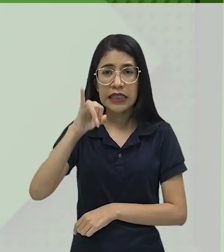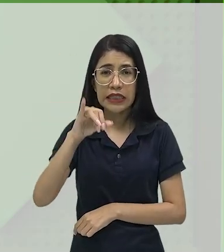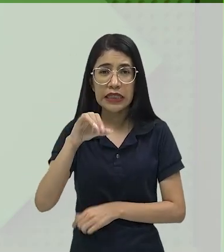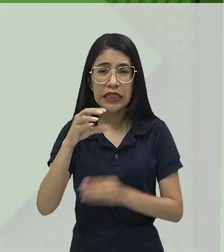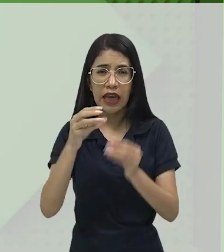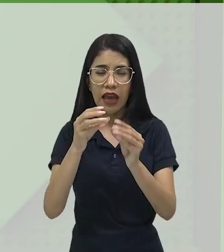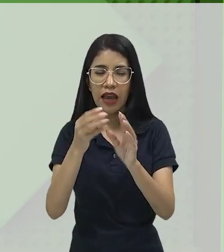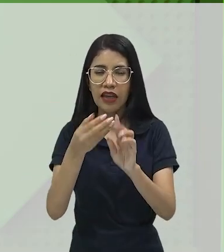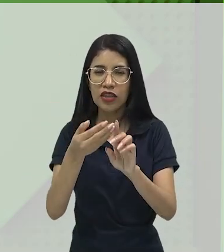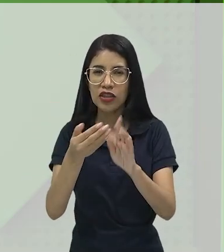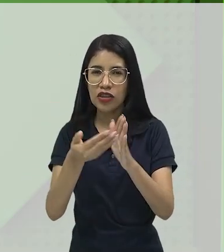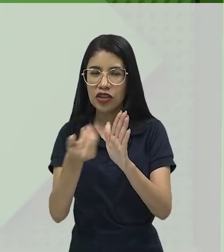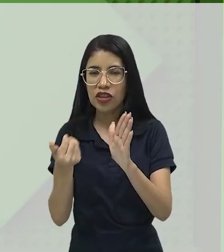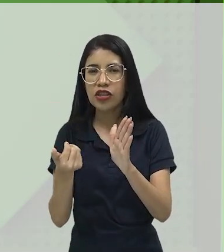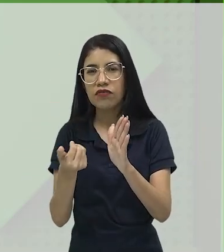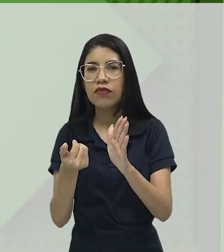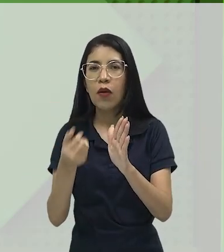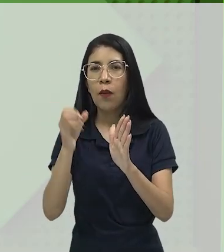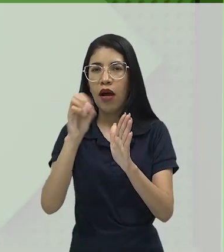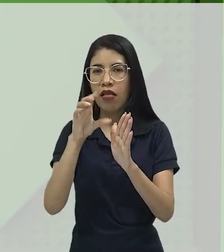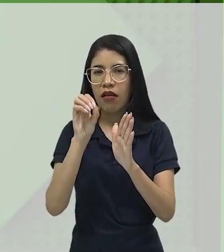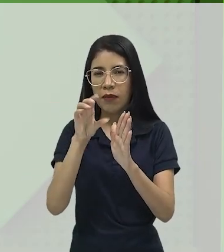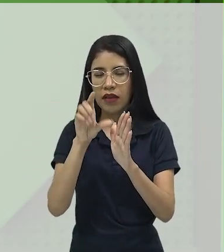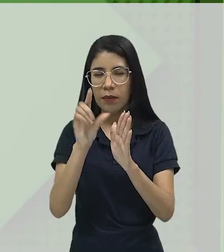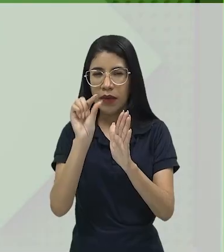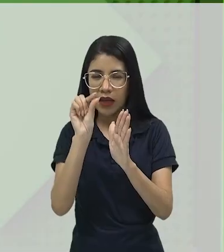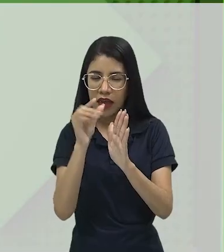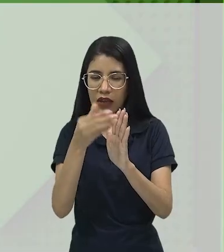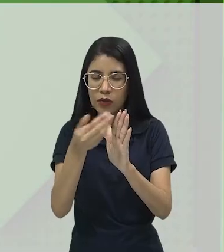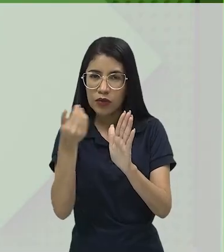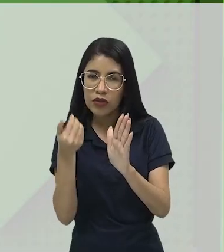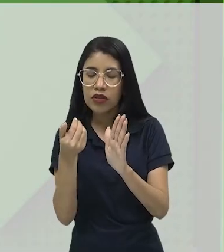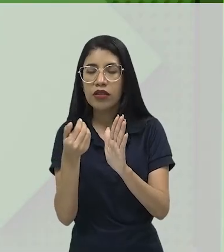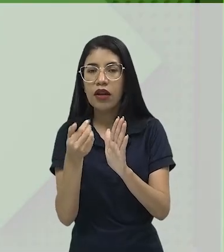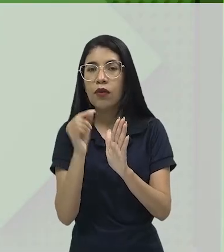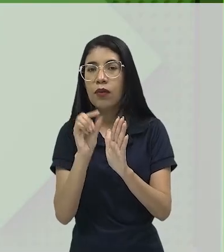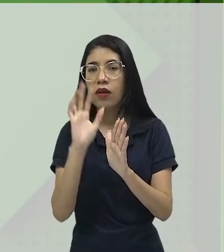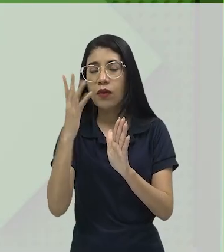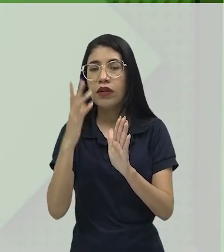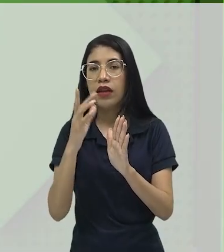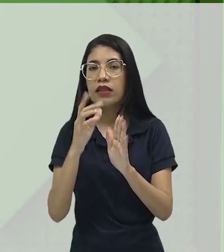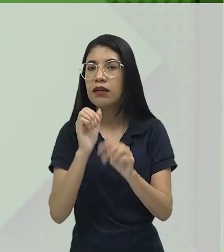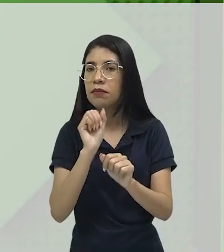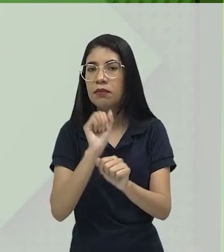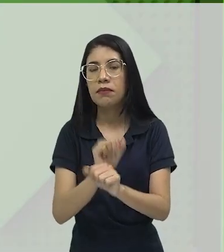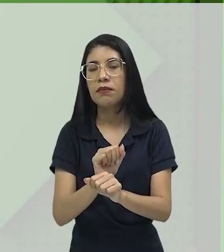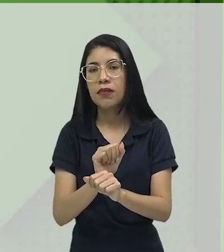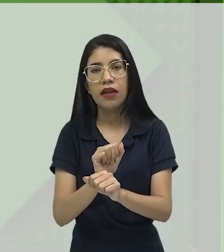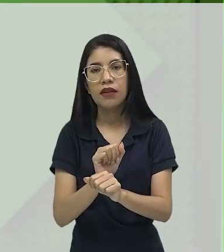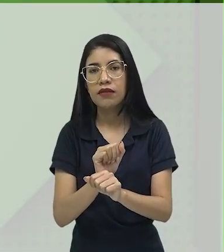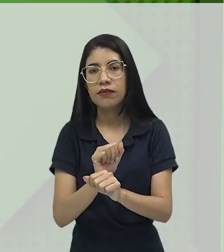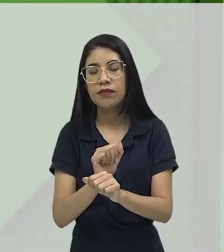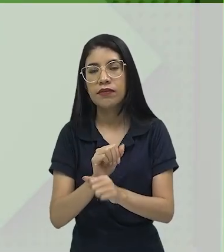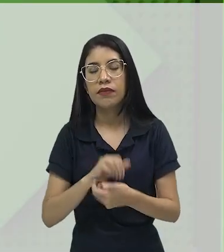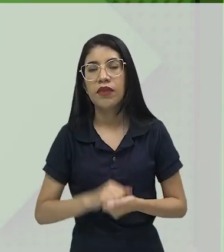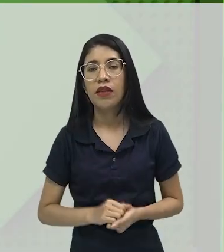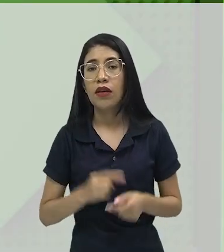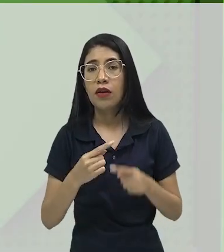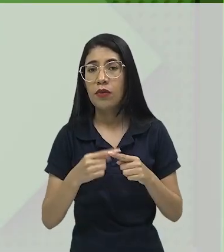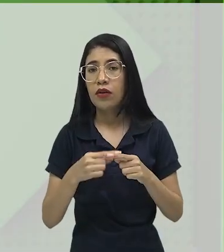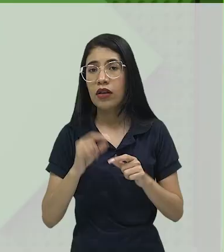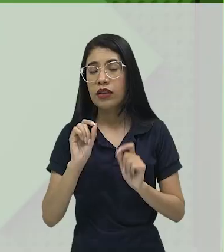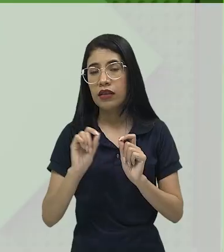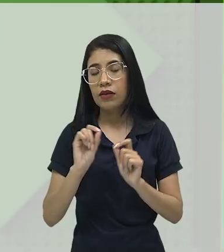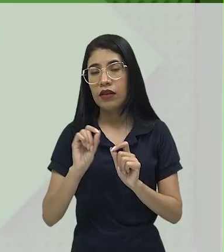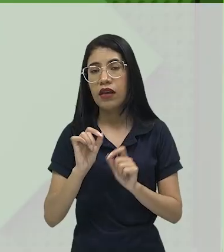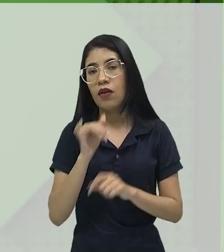a gente retira uma lâmpada do pisca-pisca, ele todo para de funcionar. Porque ali nós temos um